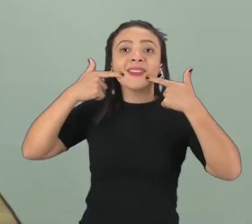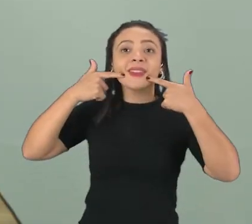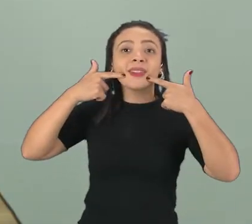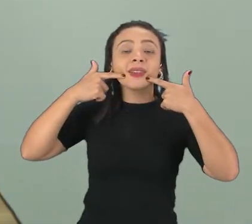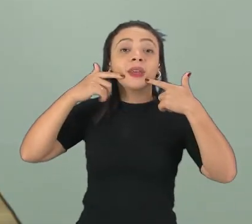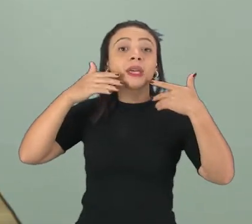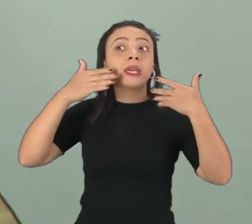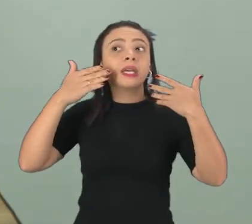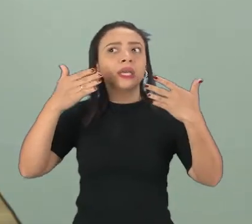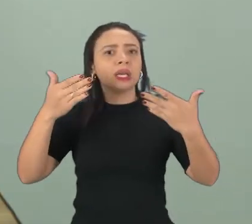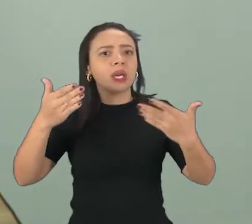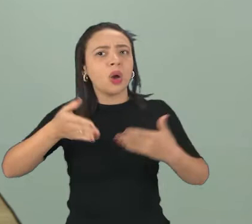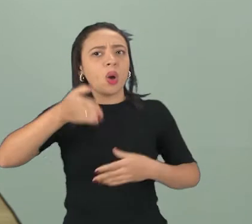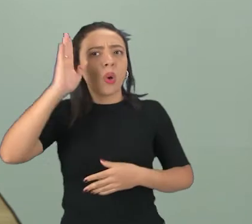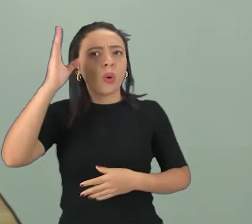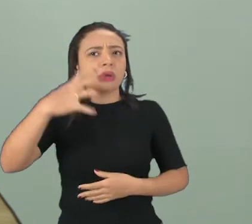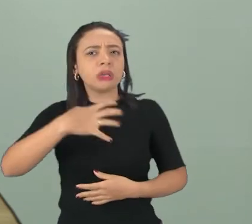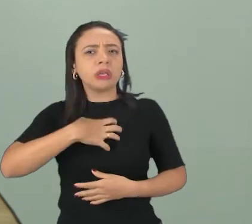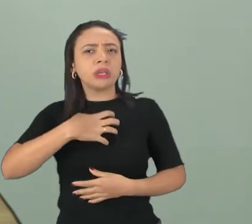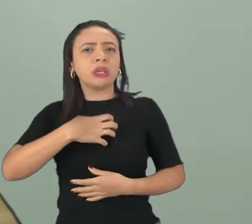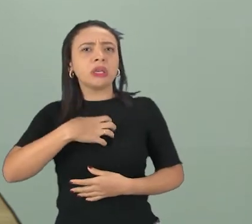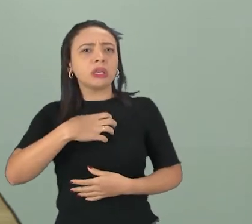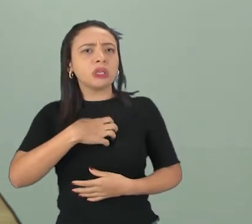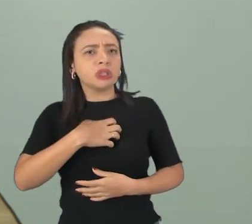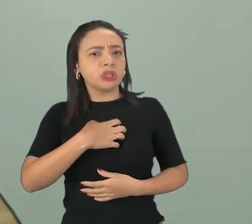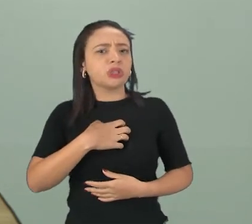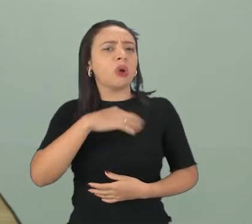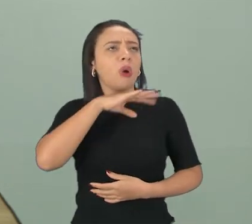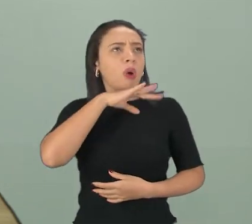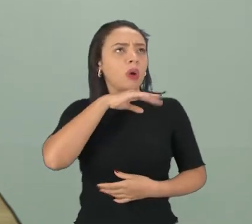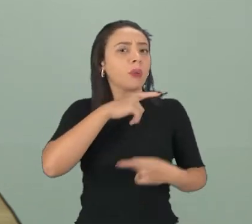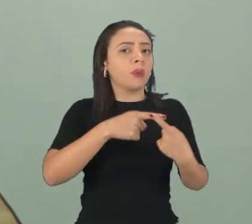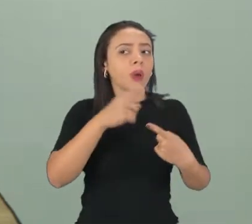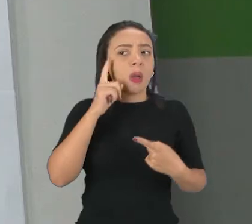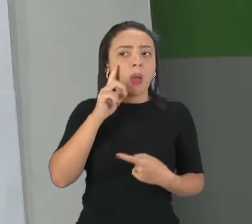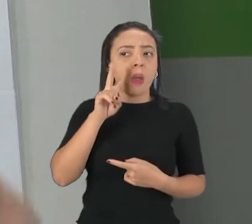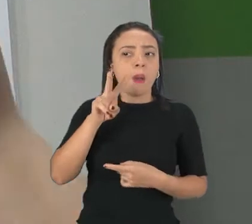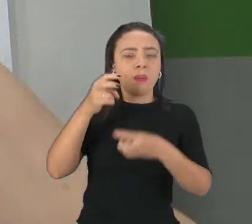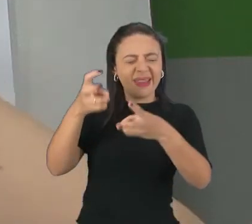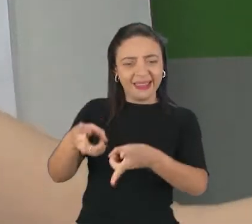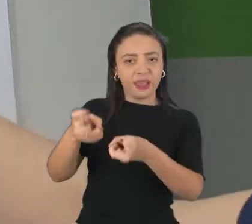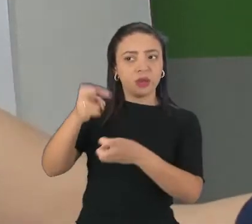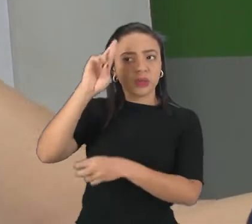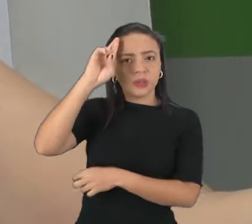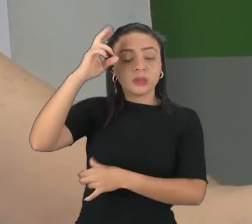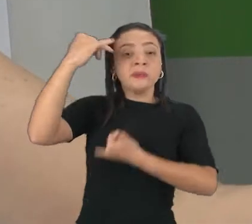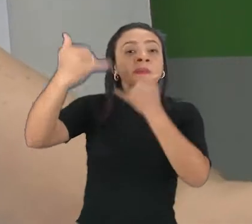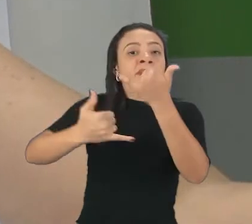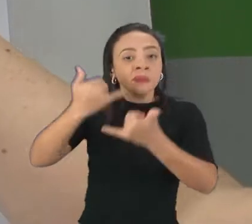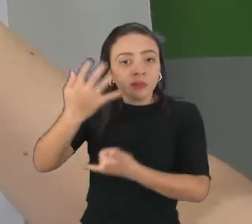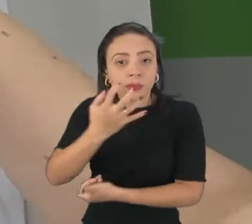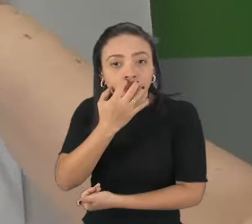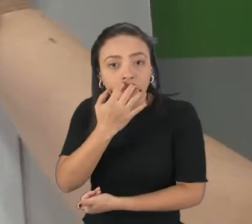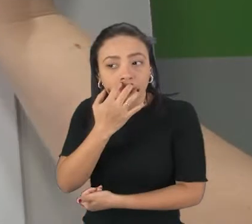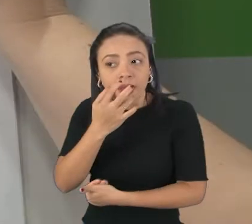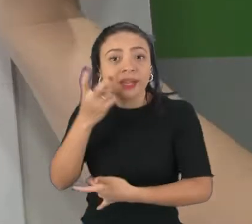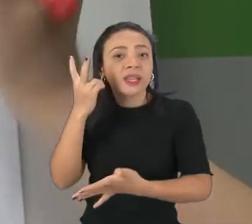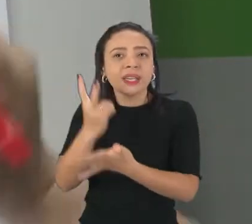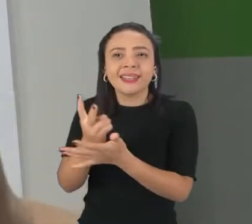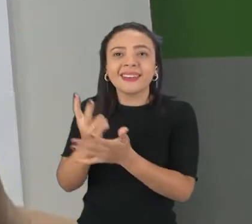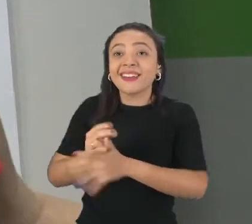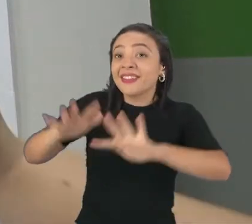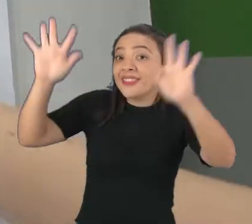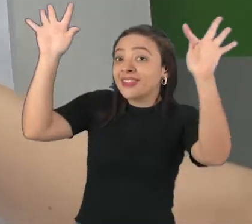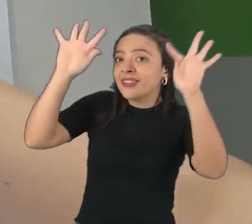sentimento muito ruim por essa cachorrinha. Ele viu que o dono, ele brincava com a cachorrinha, e se alegrava